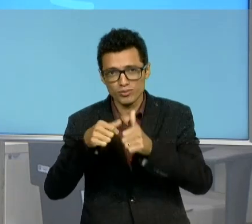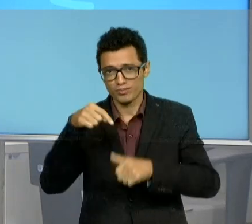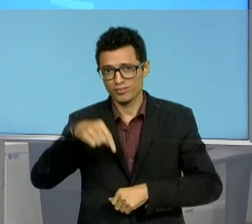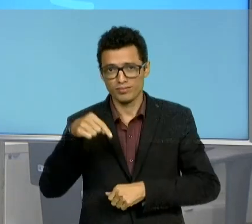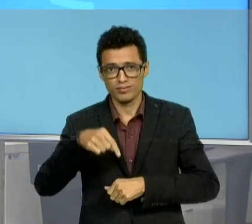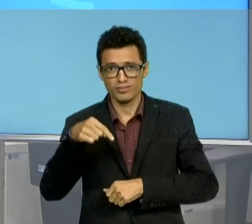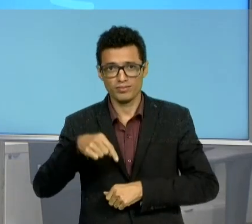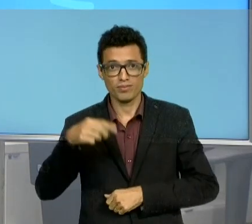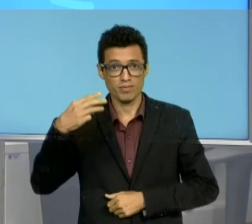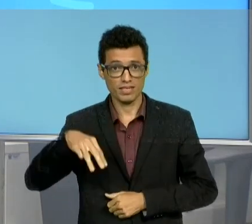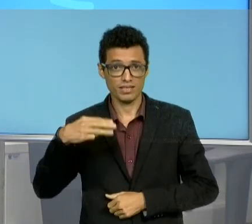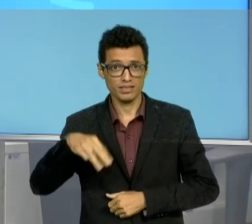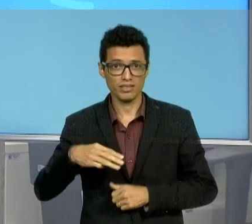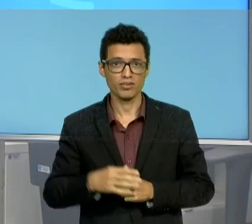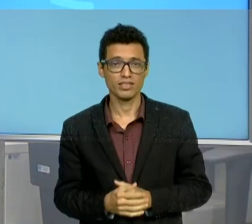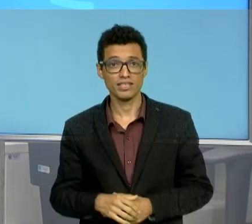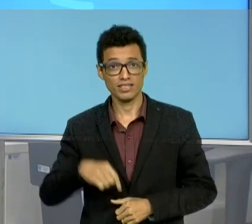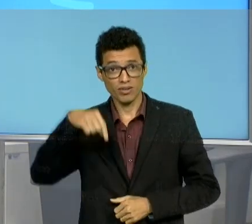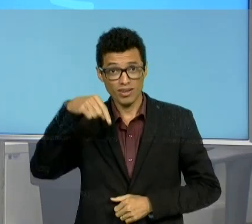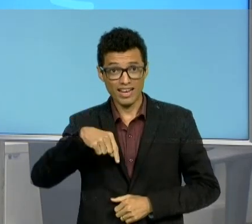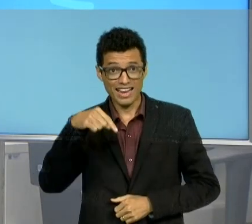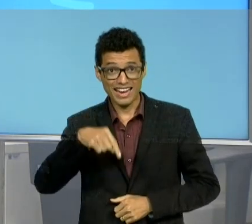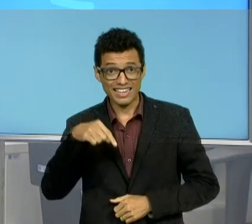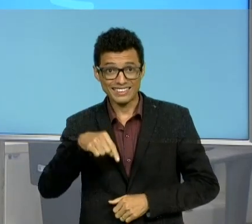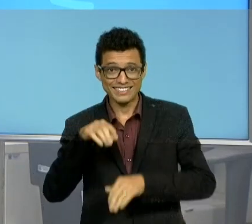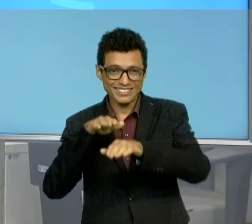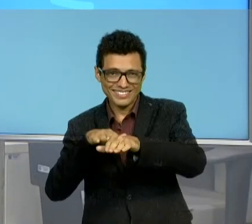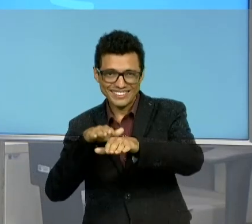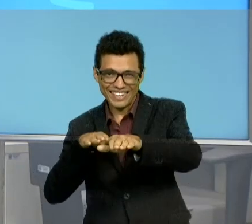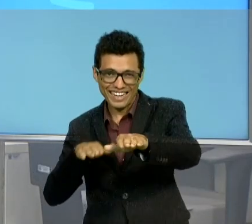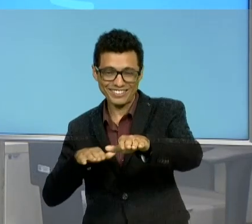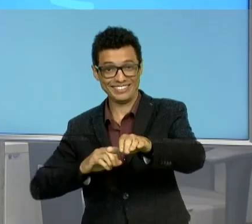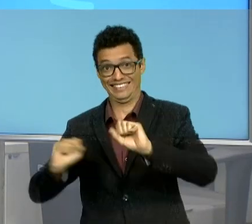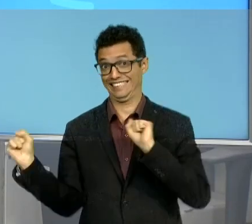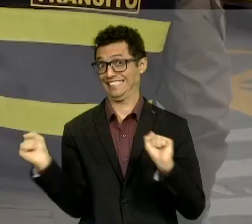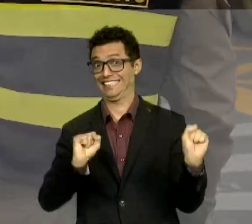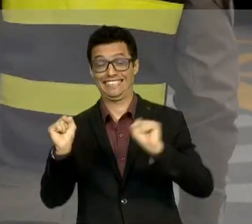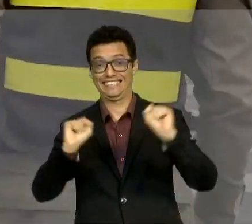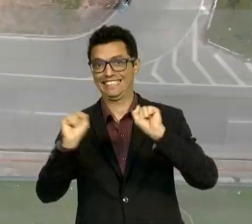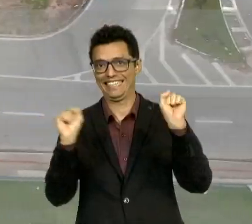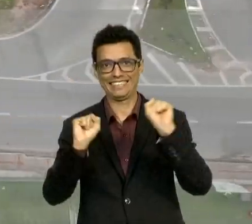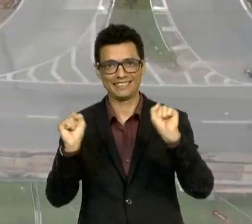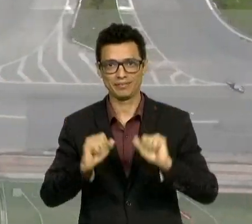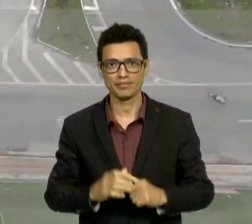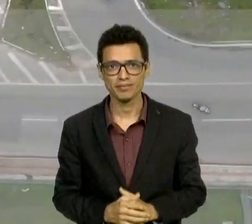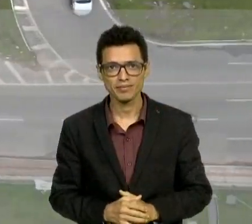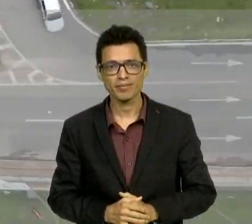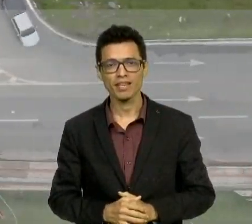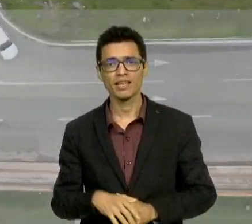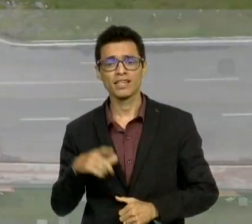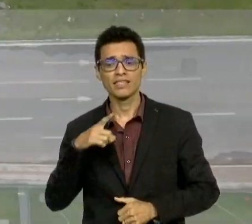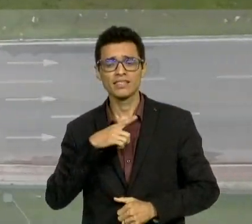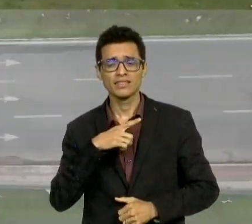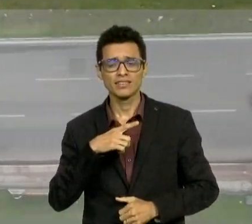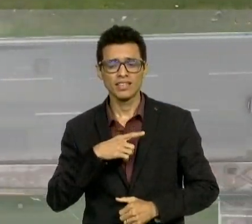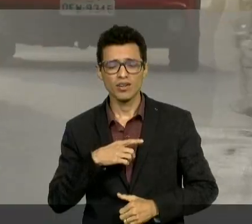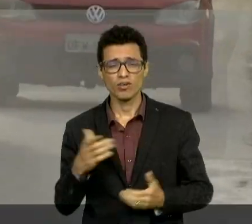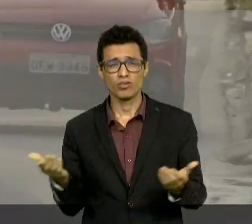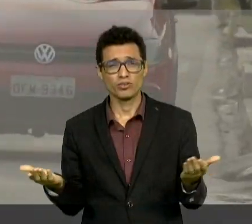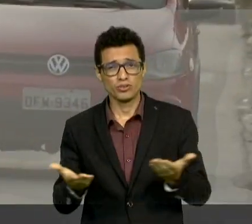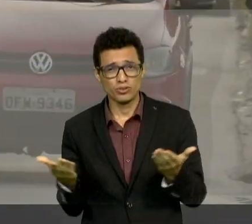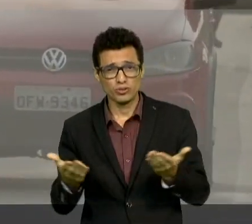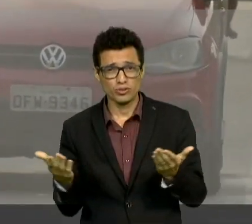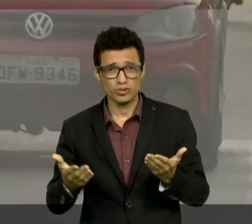naturalmente vai tornando o dia a dia dos condutores cada vez mais estressante. A relação de tempo na sociedade contemporânea é